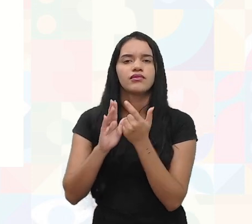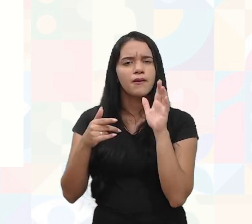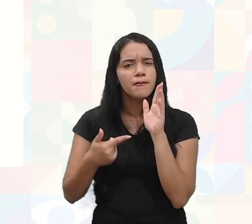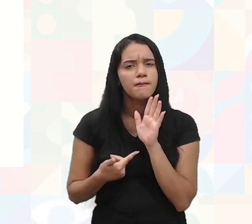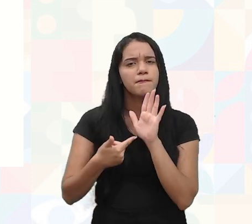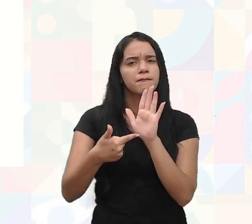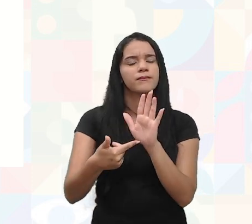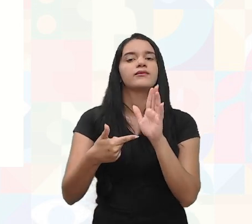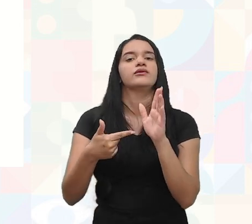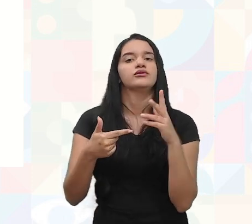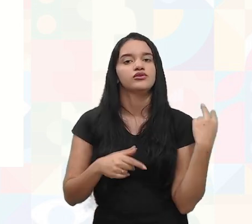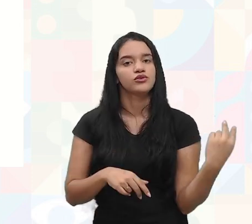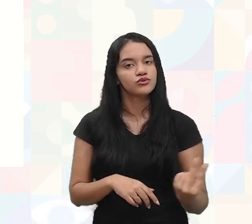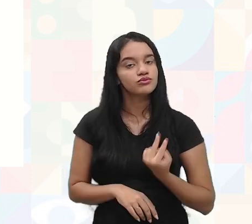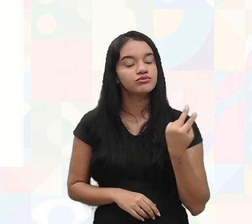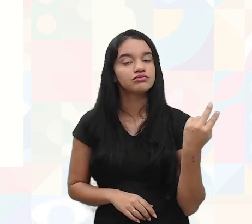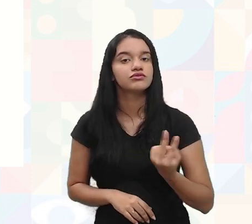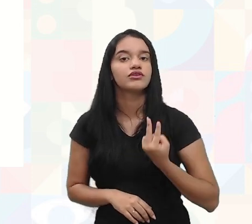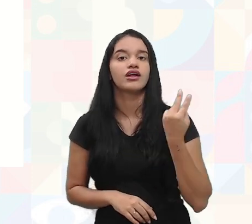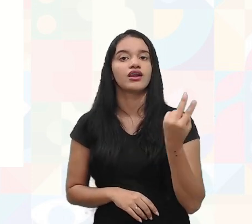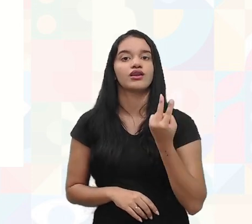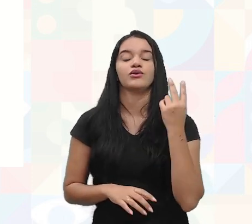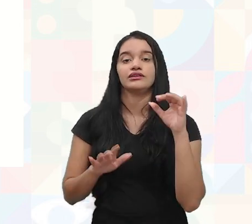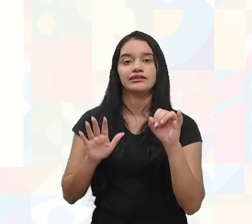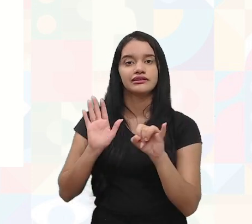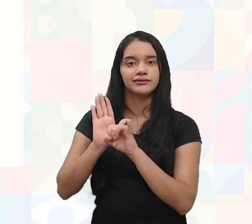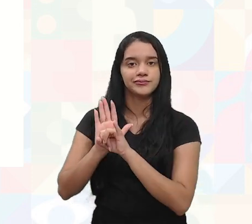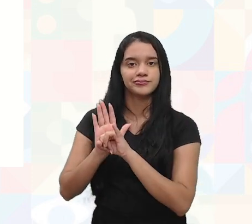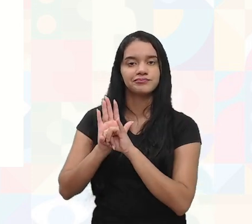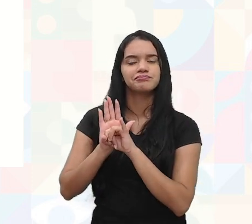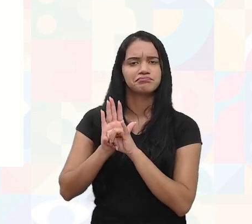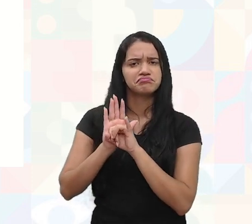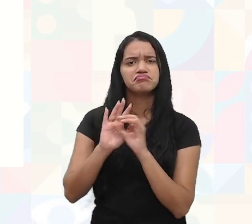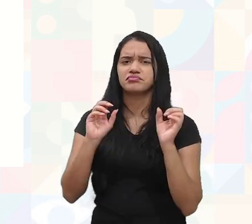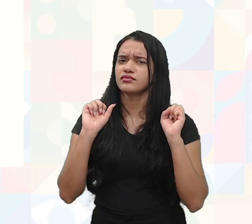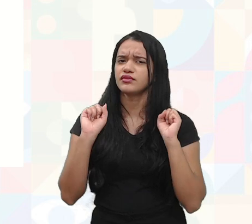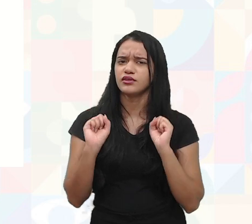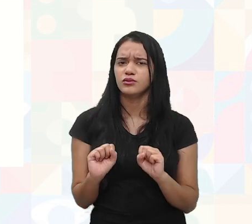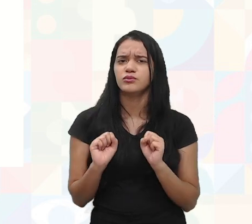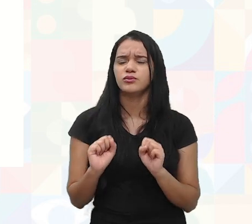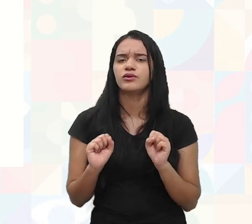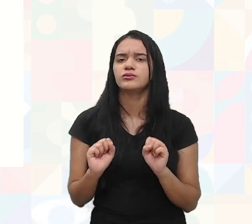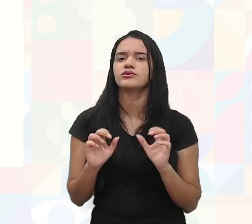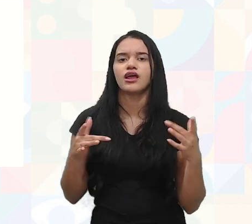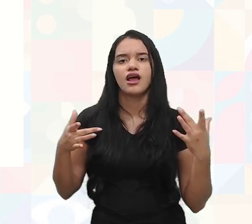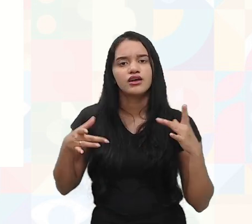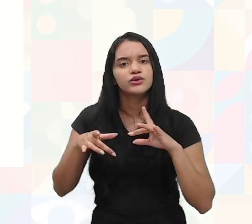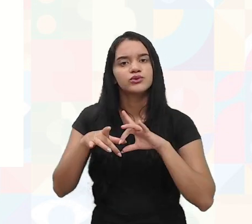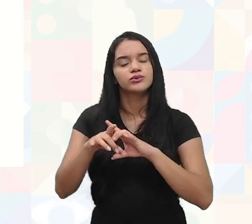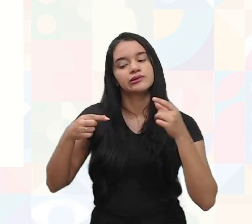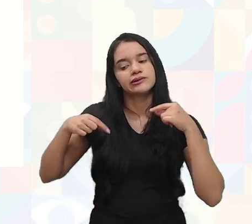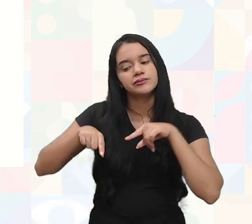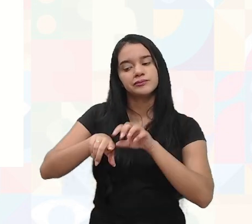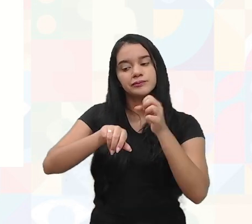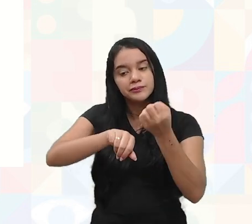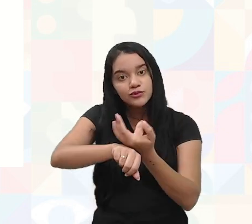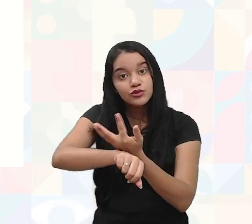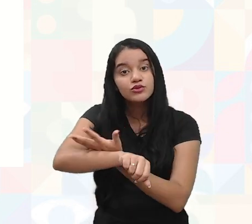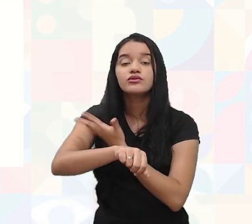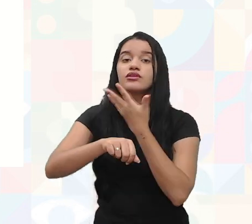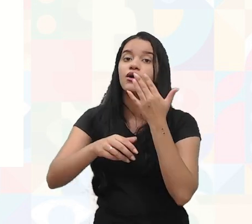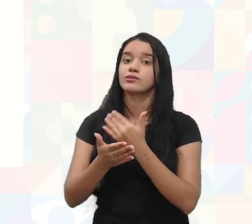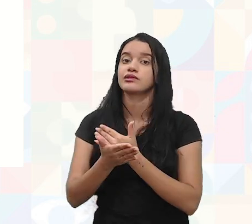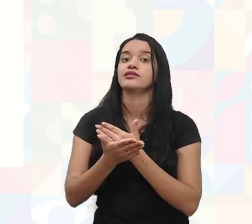evidente, né, os seus valores, a sua identidade, isso pode gerar aquela conexão emocional que a gente falou no